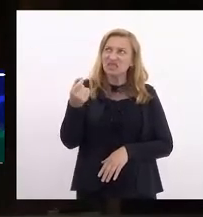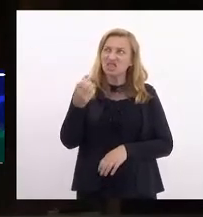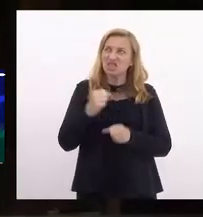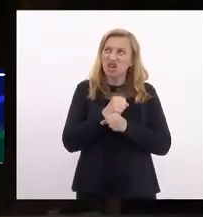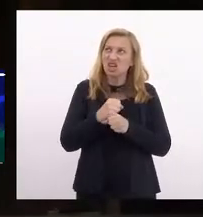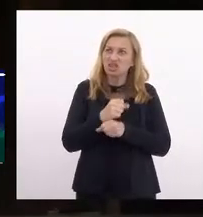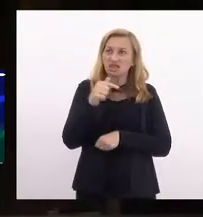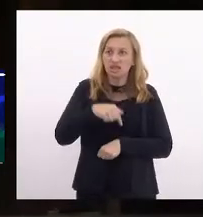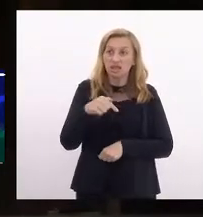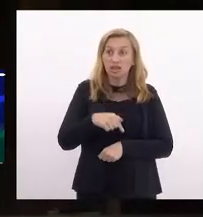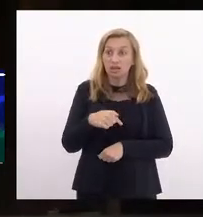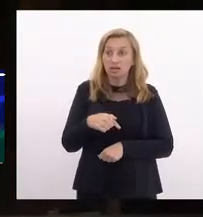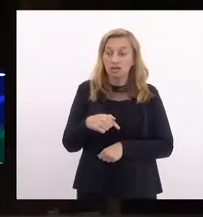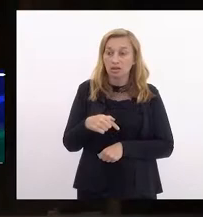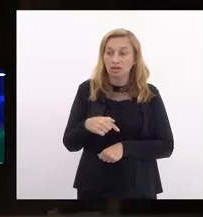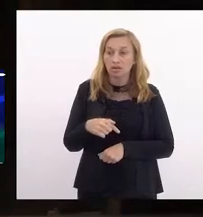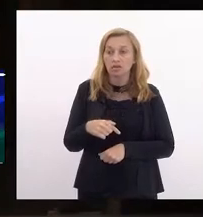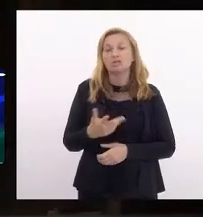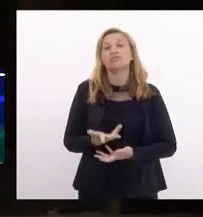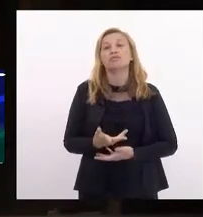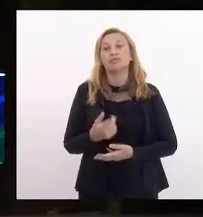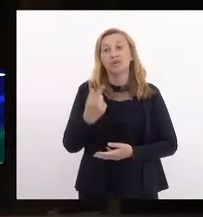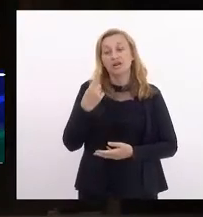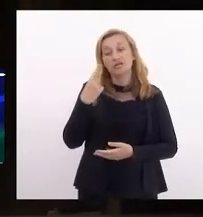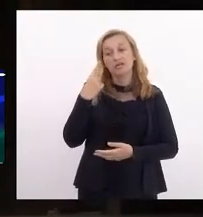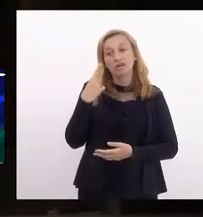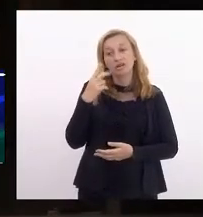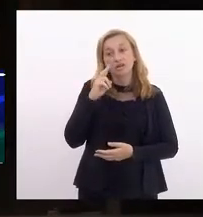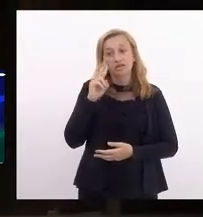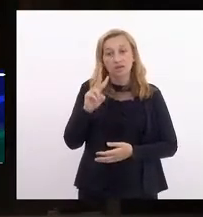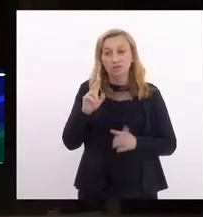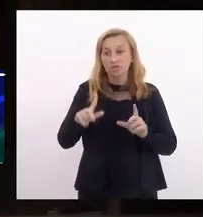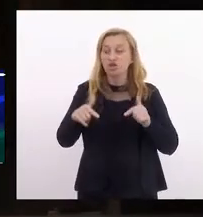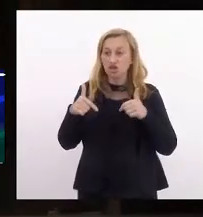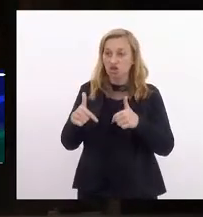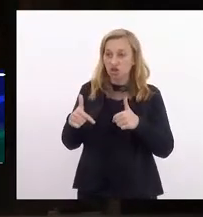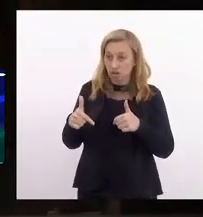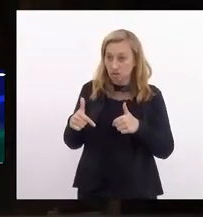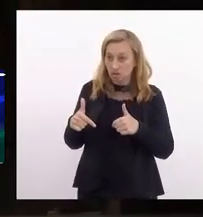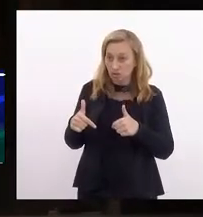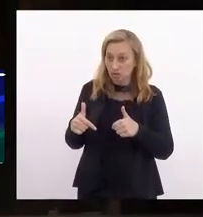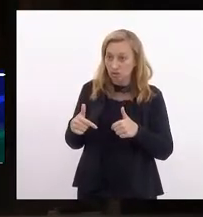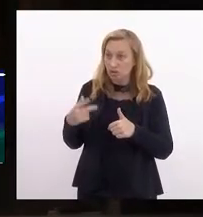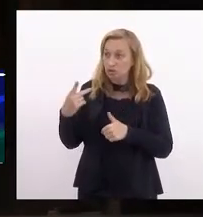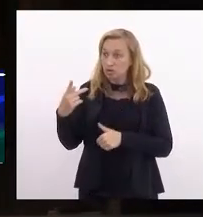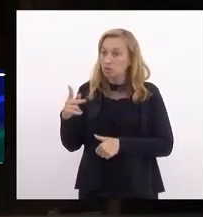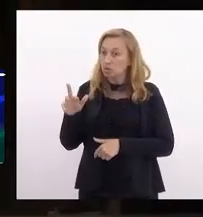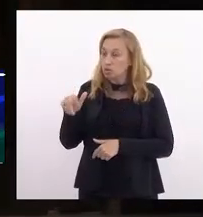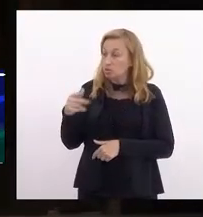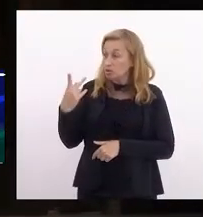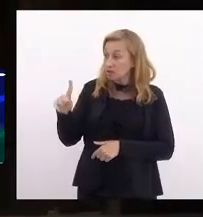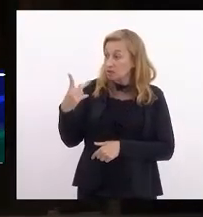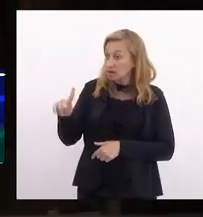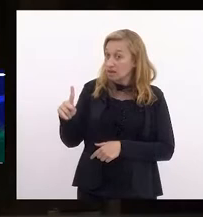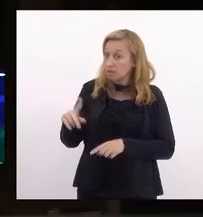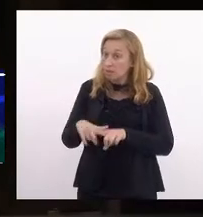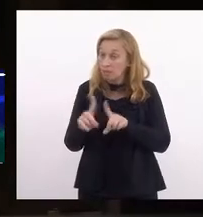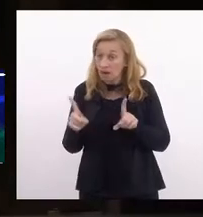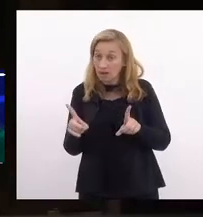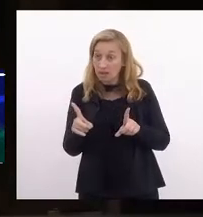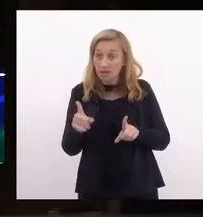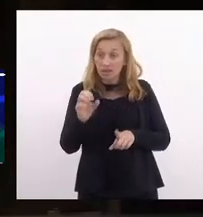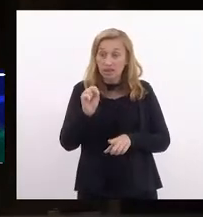e embora eu divirja dos pontos de vista das ações das atitudes do irmão dele mas